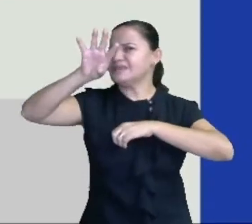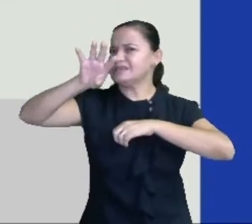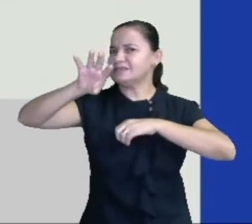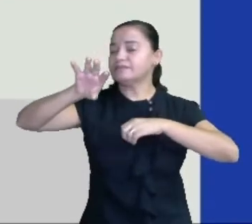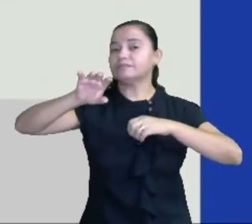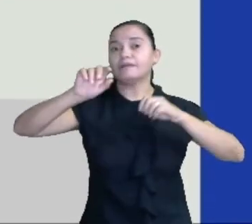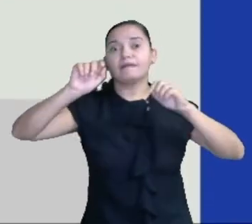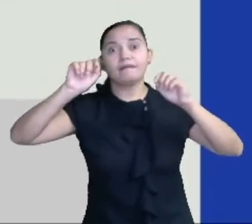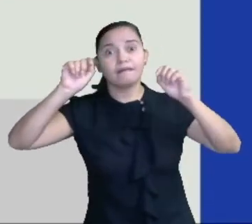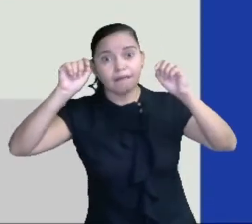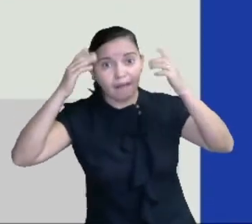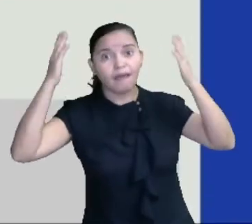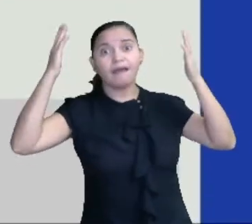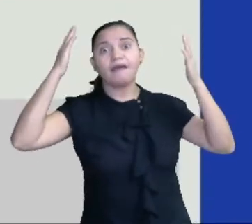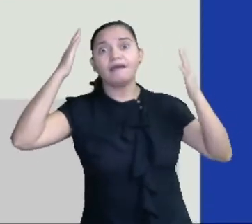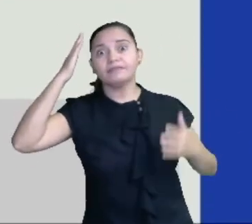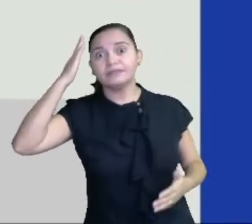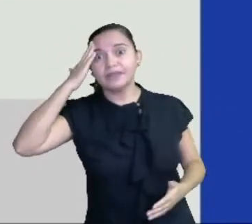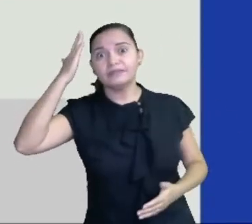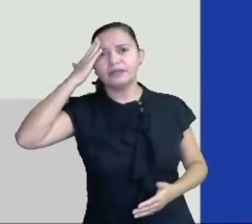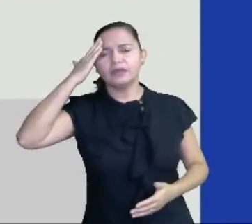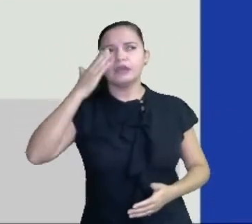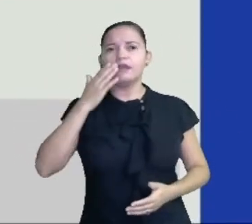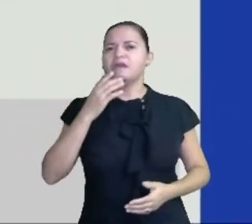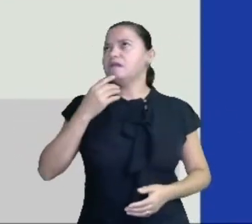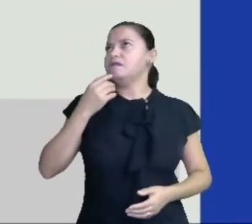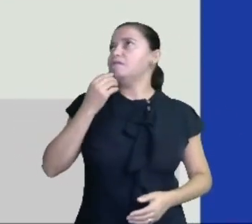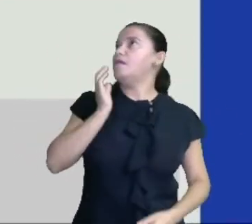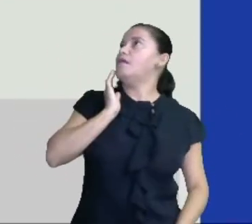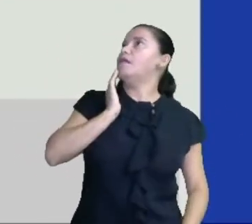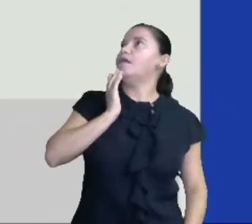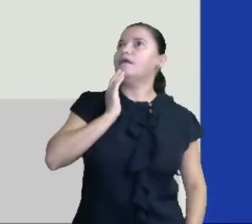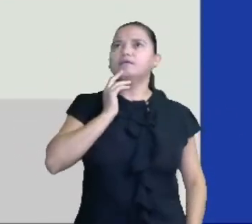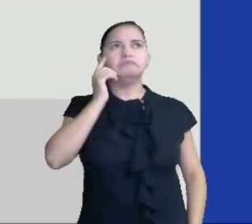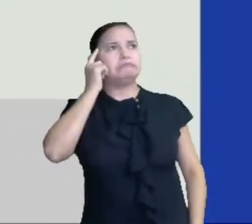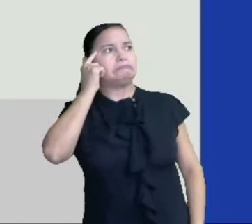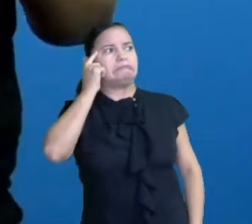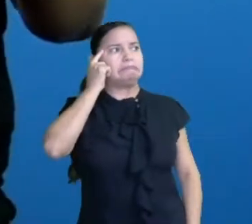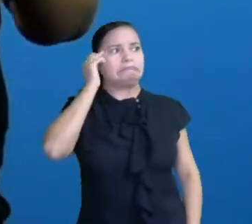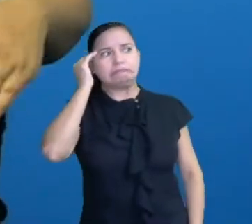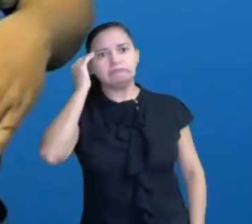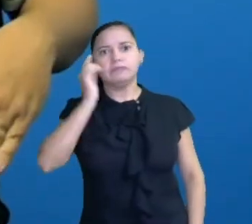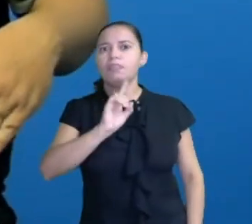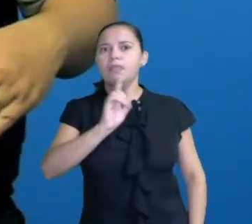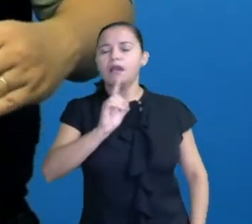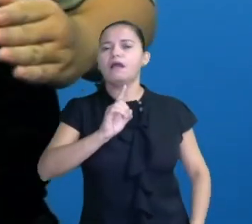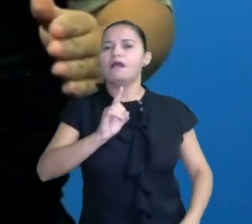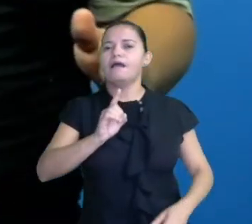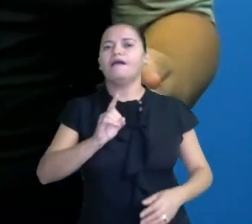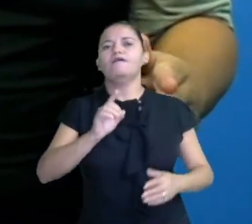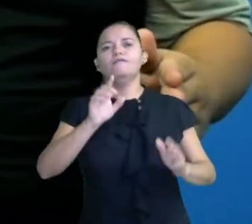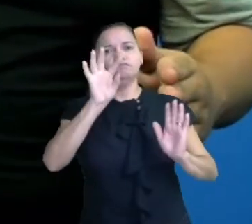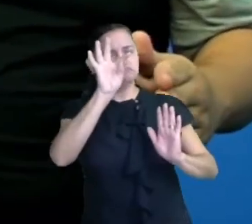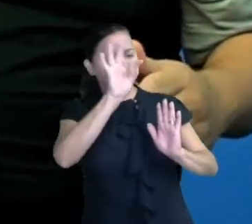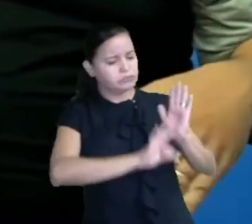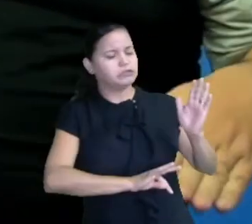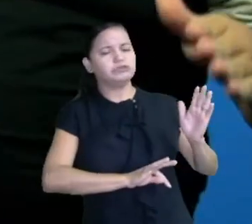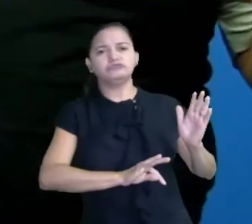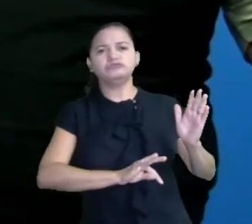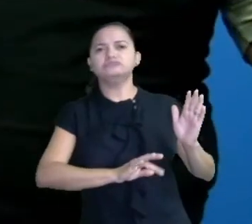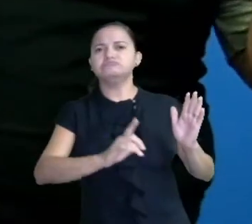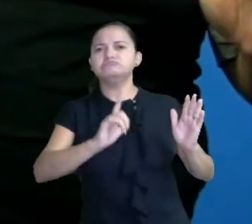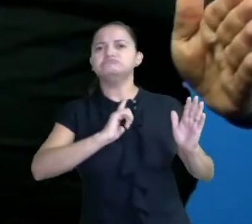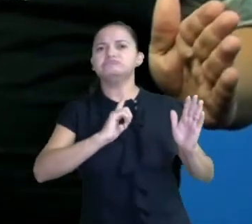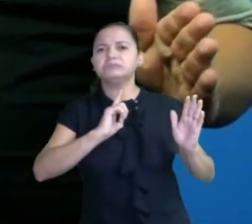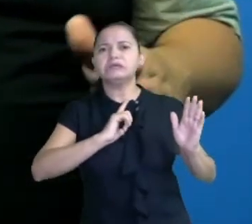seja, elas estão lá, elas não precisam de deduções para você retirar informações desse texto. Elas